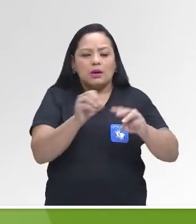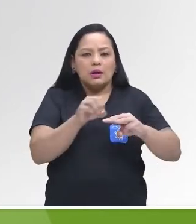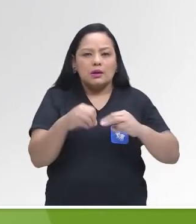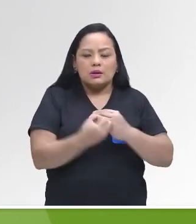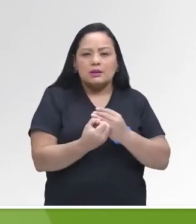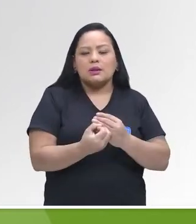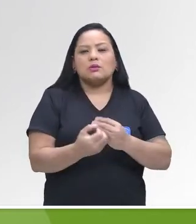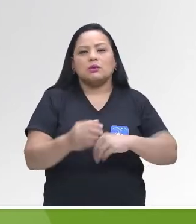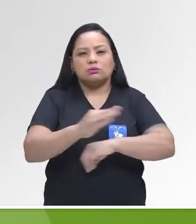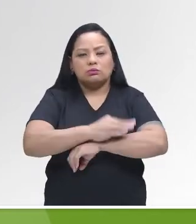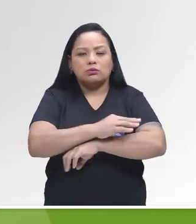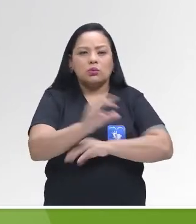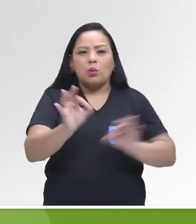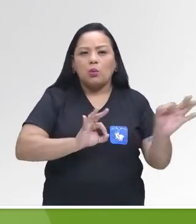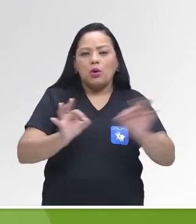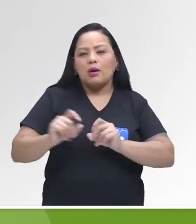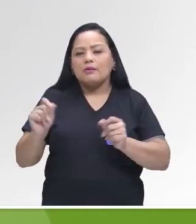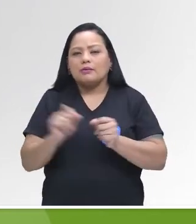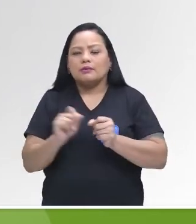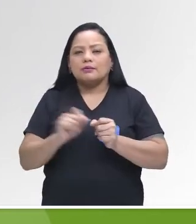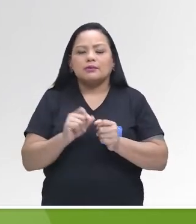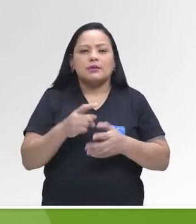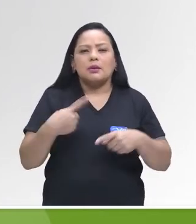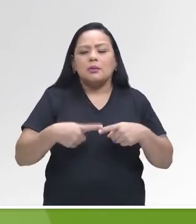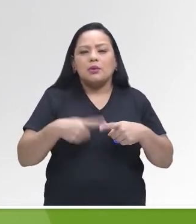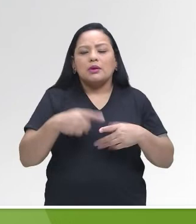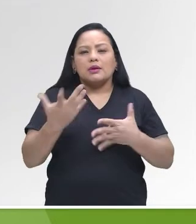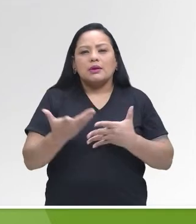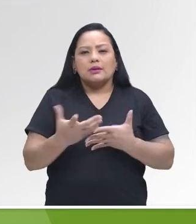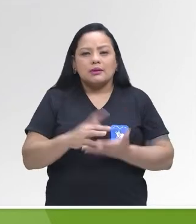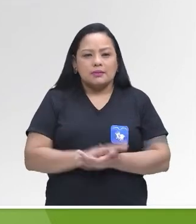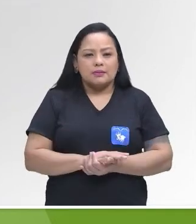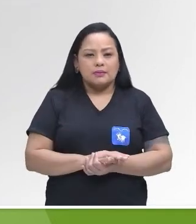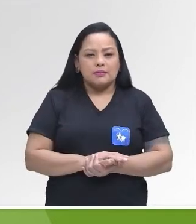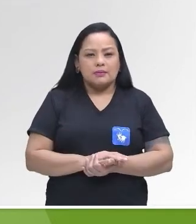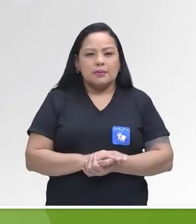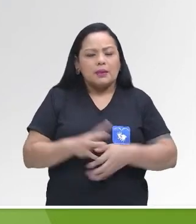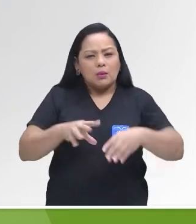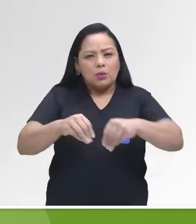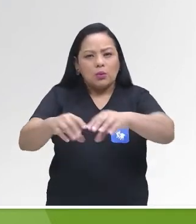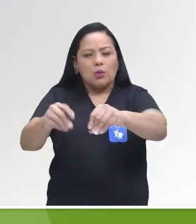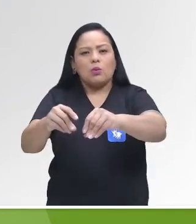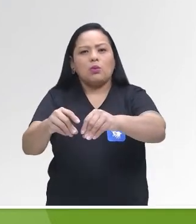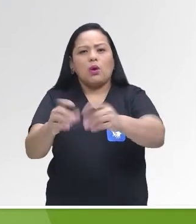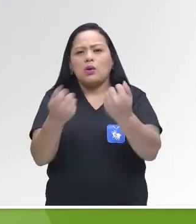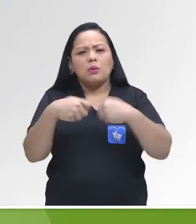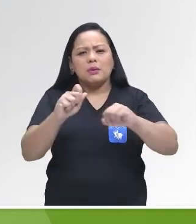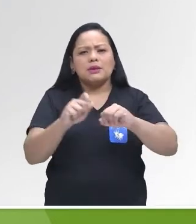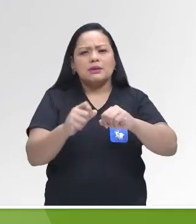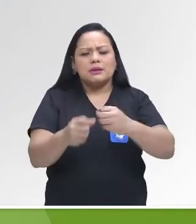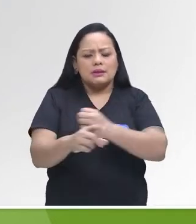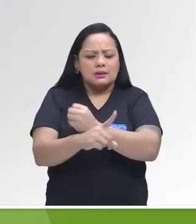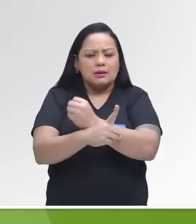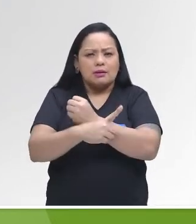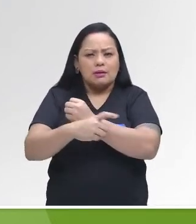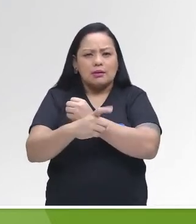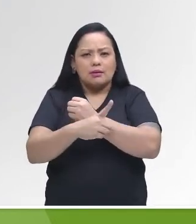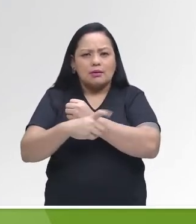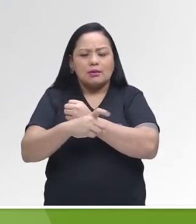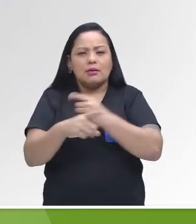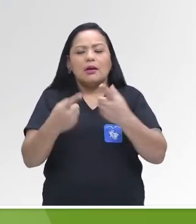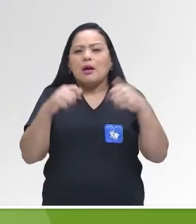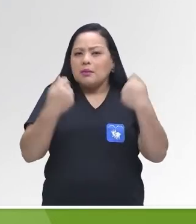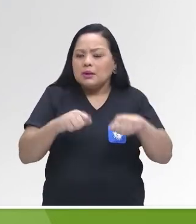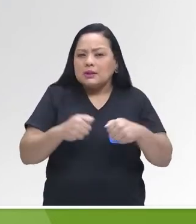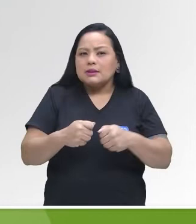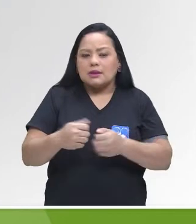deles fazem esse processo, ok? Porque quando ele estiver ali no ambiente terrestre, essa cauda não vai ser necessária. Ela era necessária para a vida